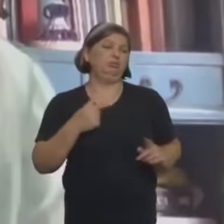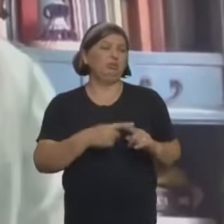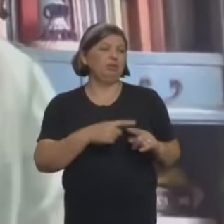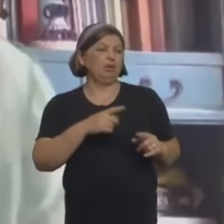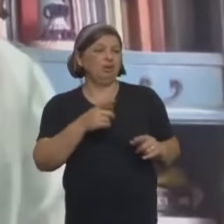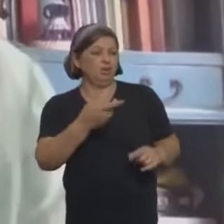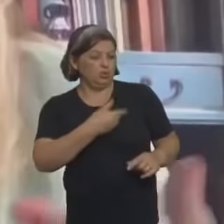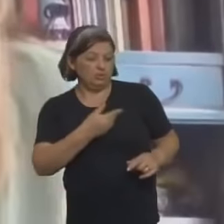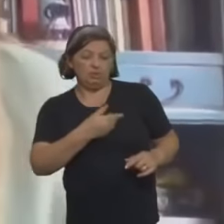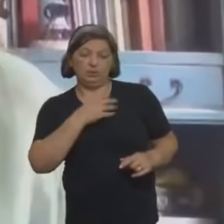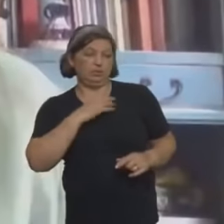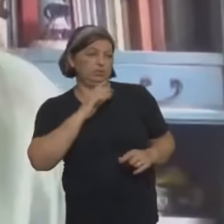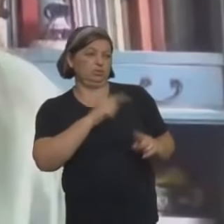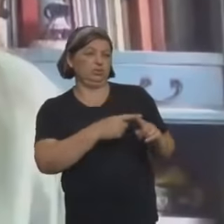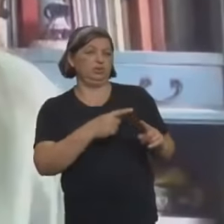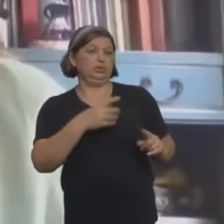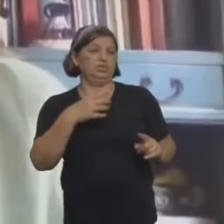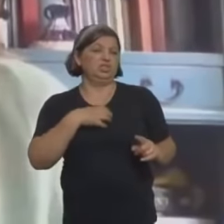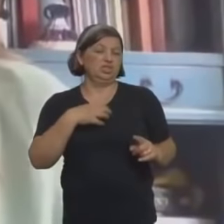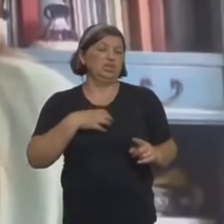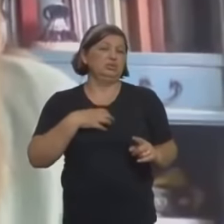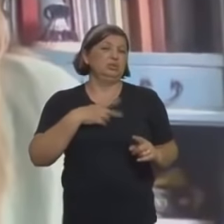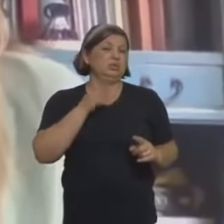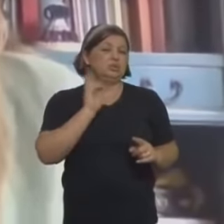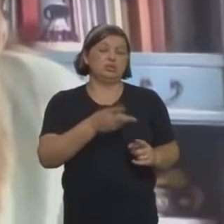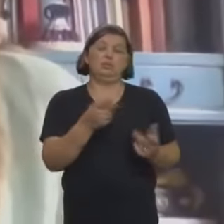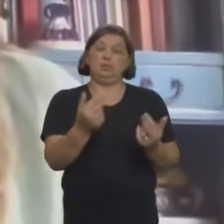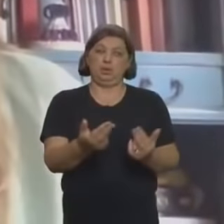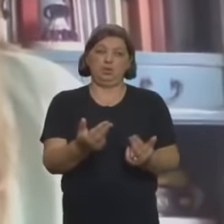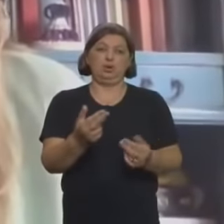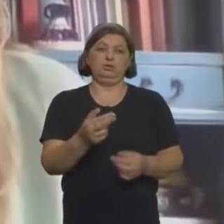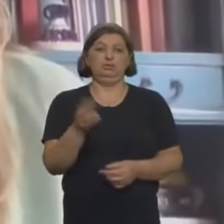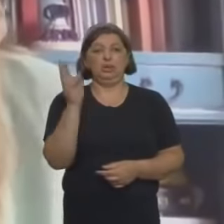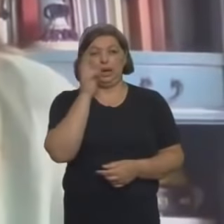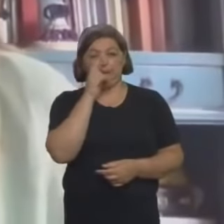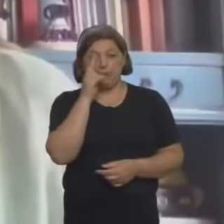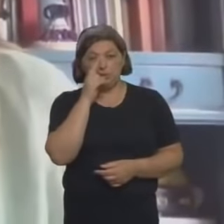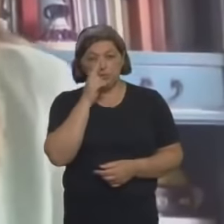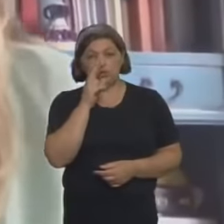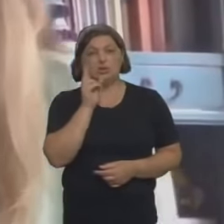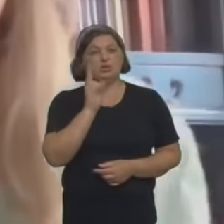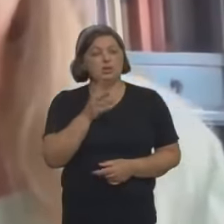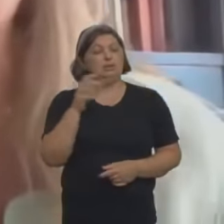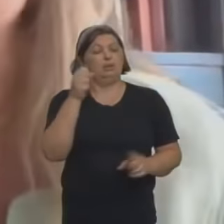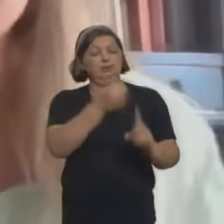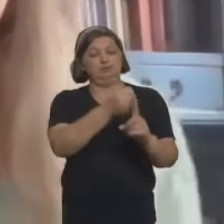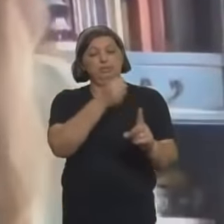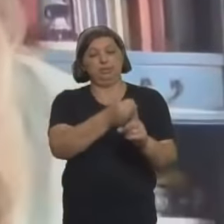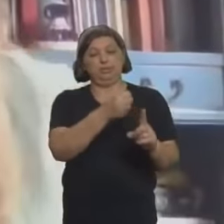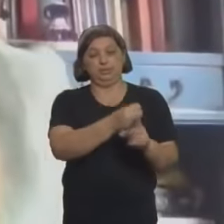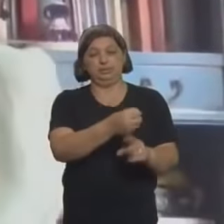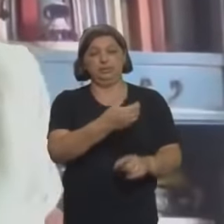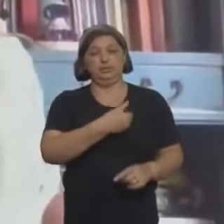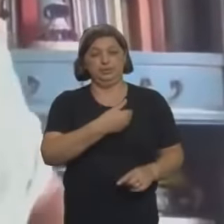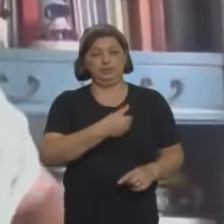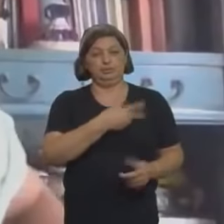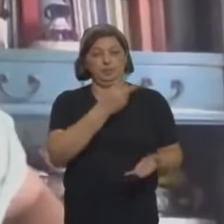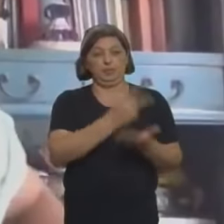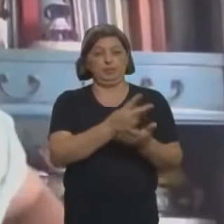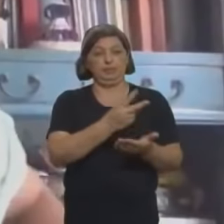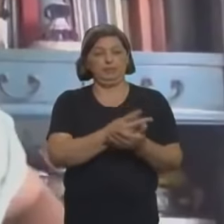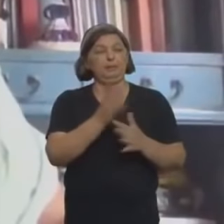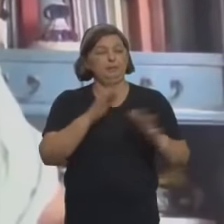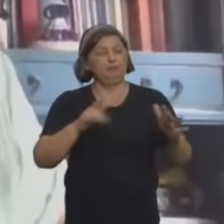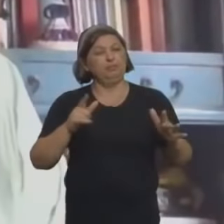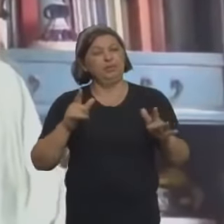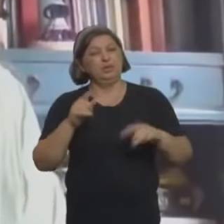ele tinha esse comportamento repetitivo de ficar reagindo e batendo nos colegas, apesar dele ser um garoto